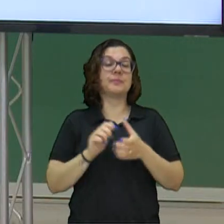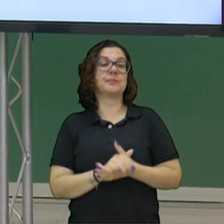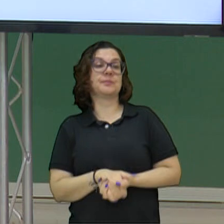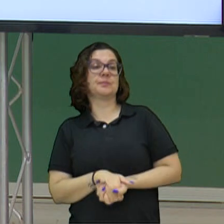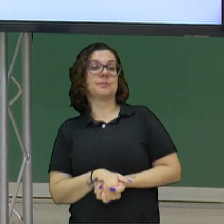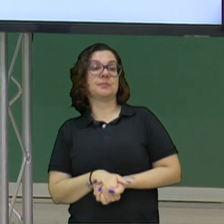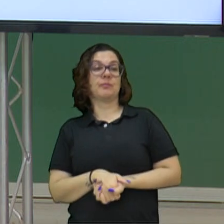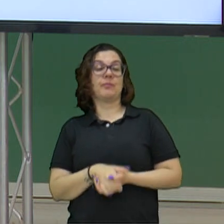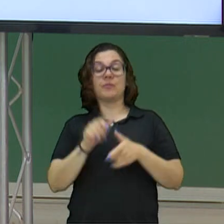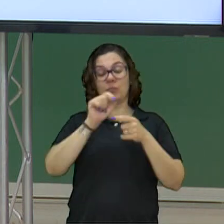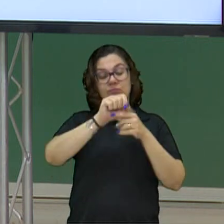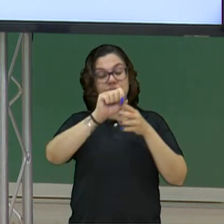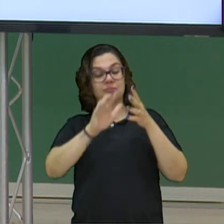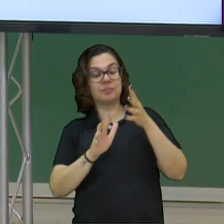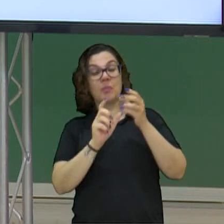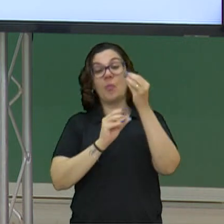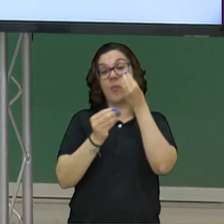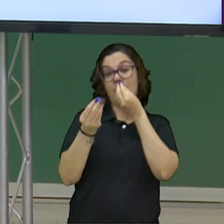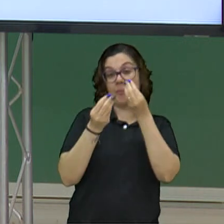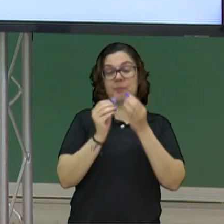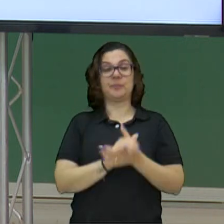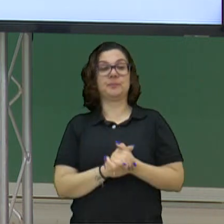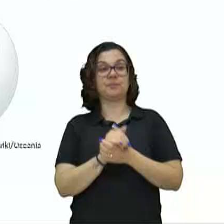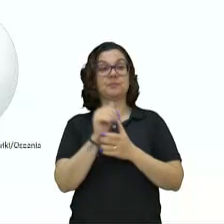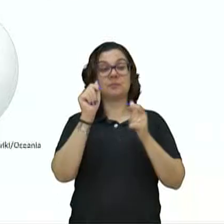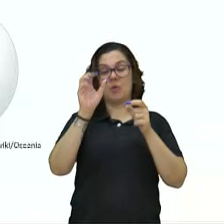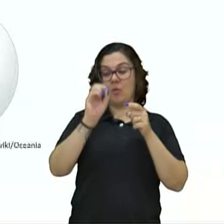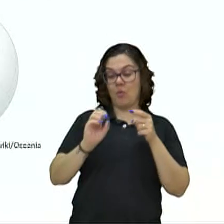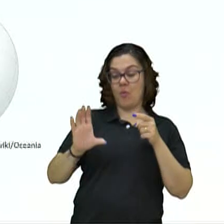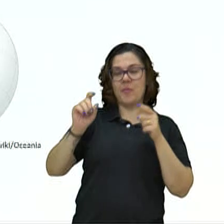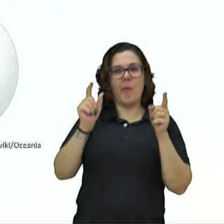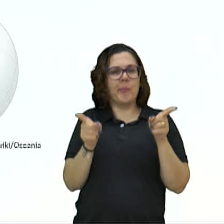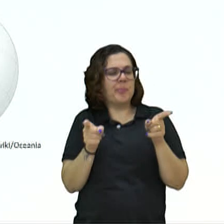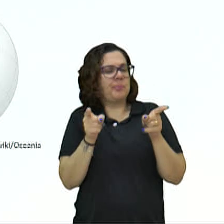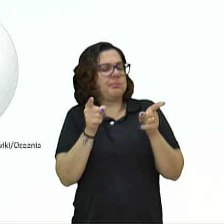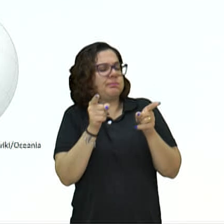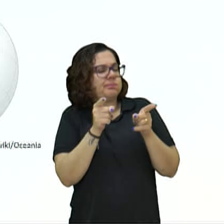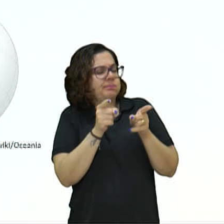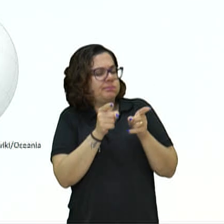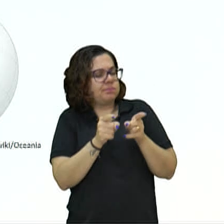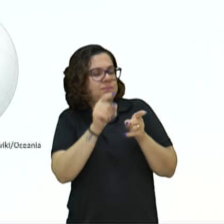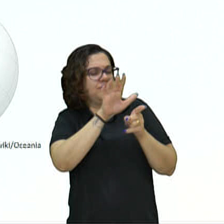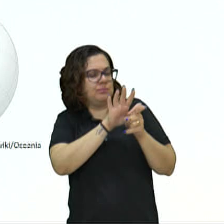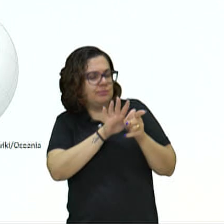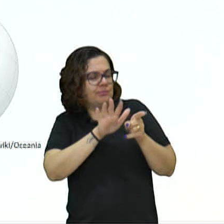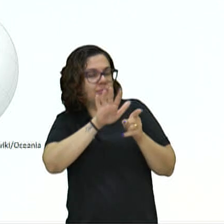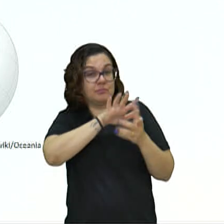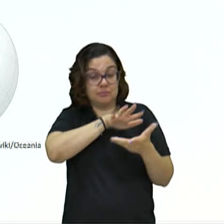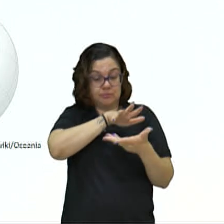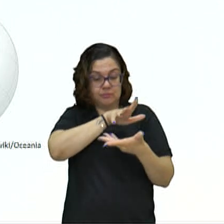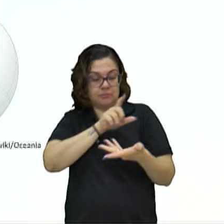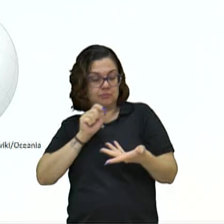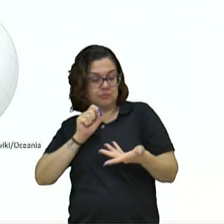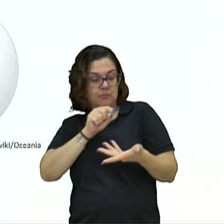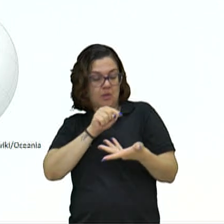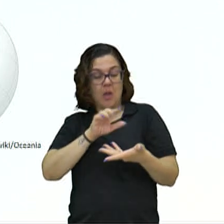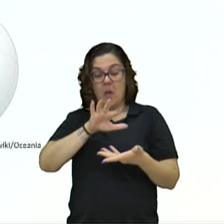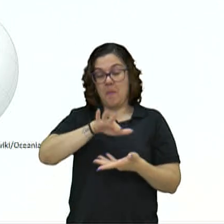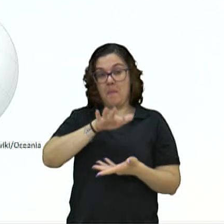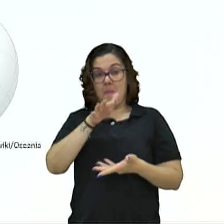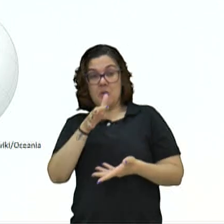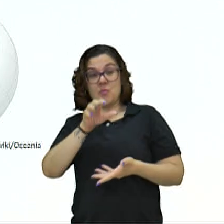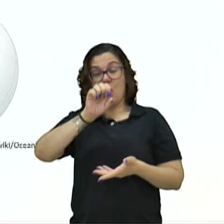com alguns aspectos gerais da oceania a oceania é o menor continente terrestre e extensão territorial tem